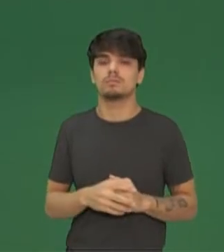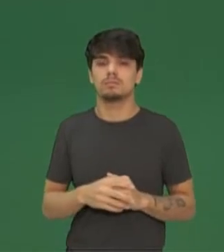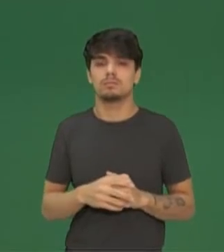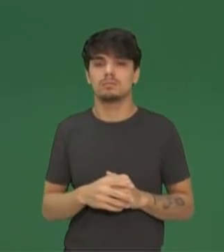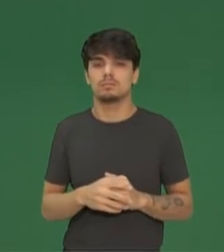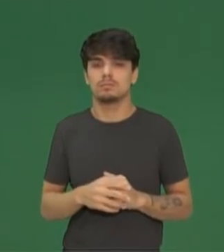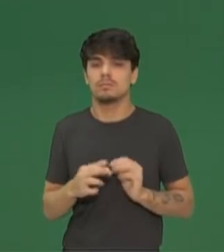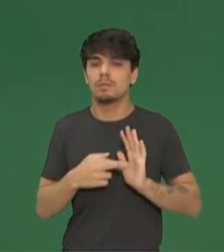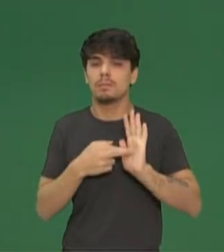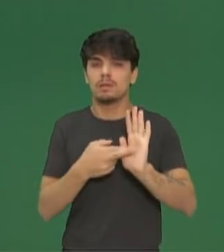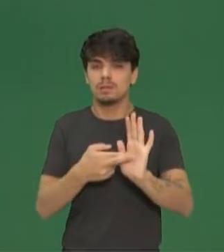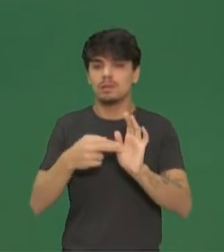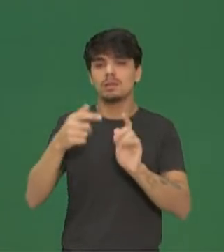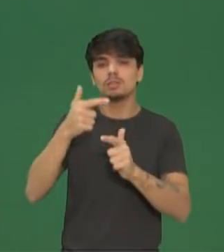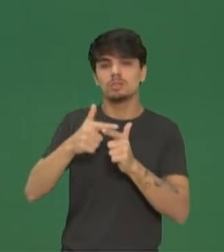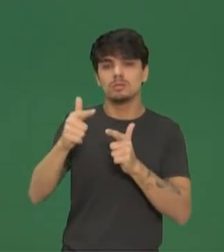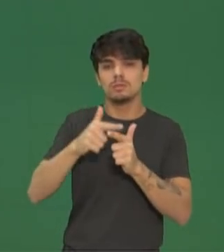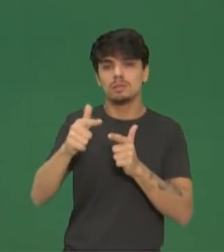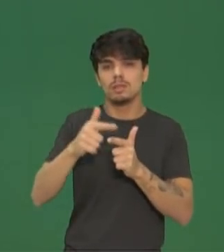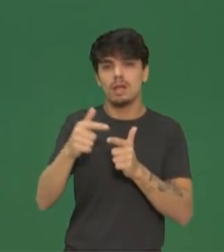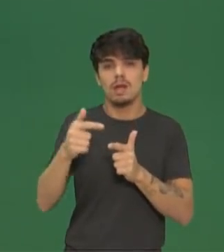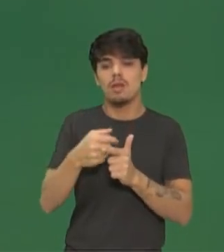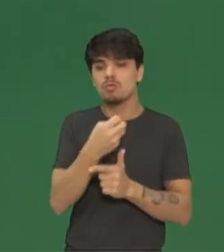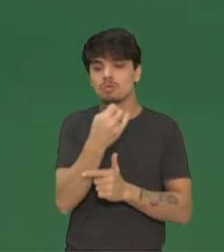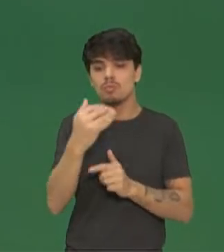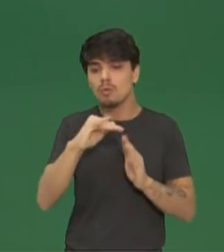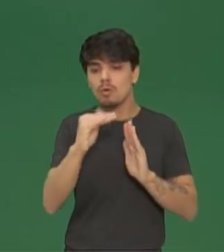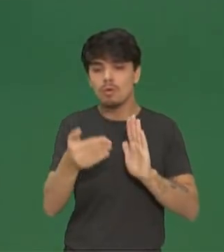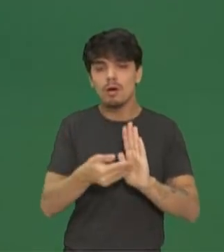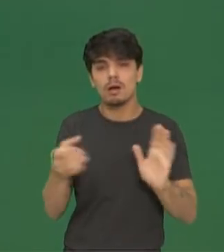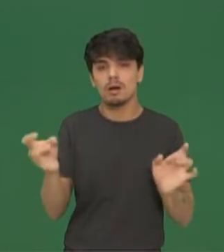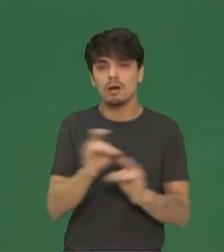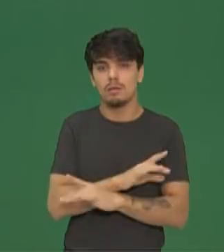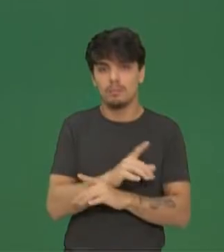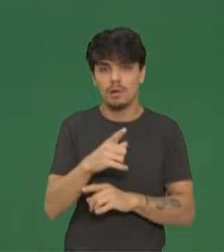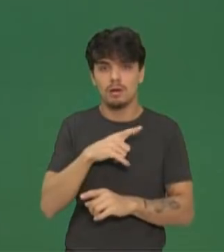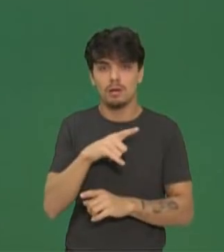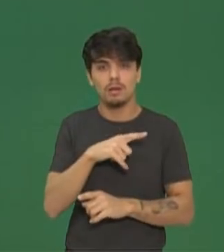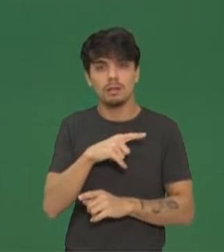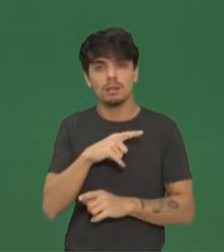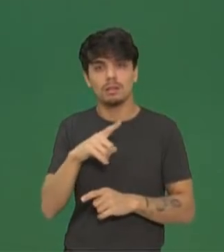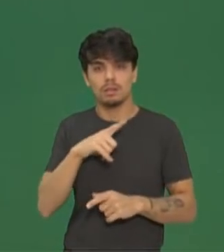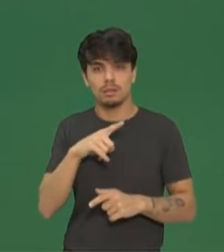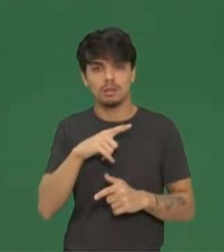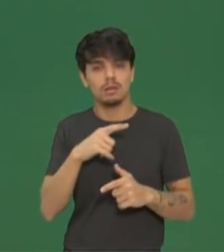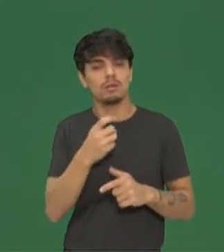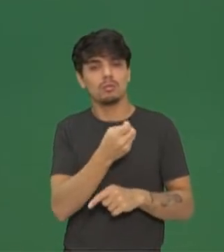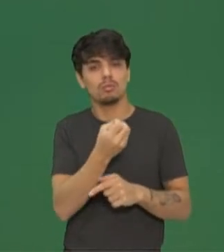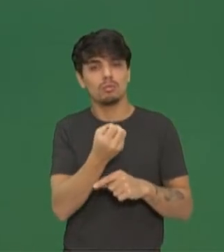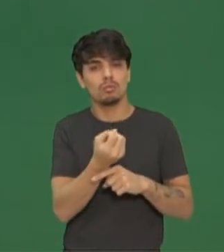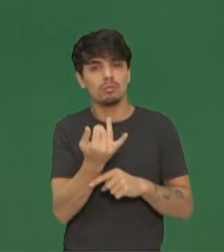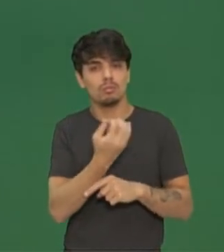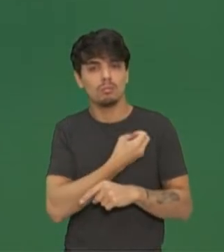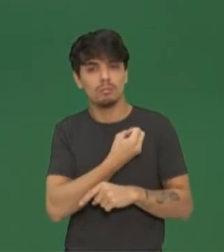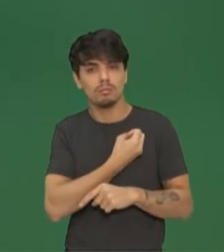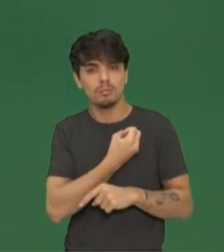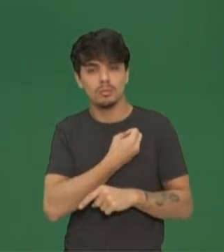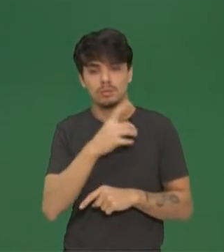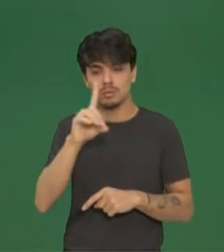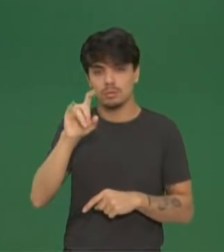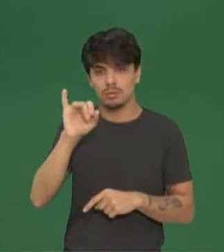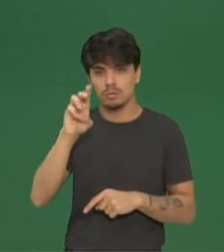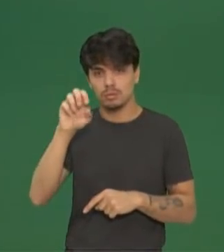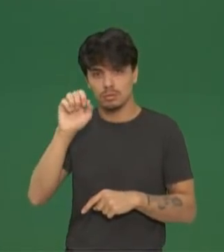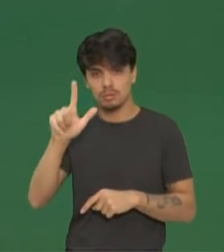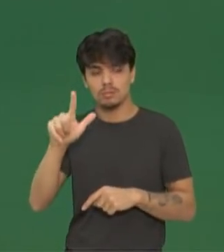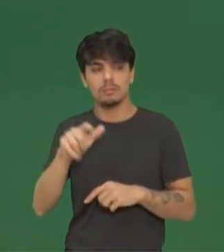nossa divisão com os números inteiros acabaram, né? E agora vamos trabalhar com os números decimais. Se eu coloquei uma vírgula e a gente vai trabalhar com o